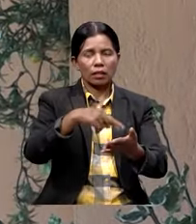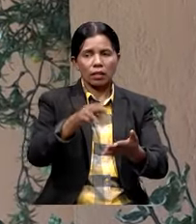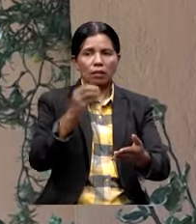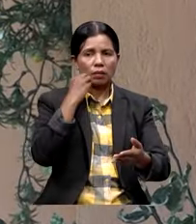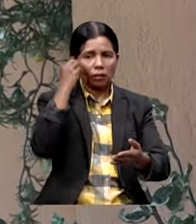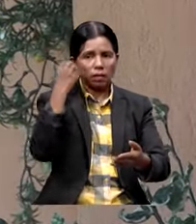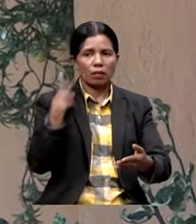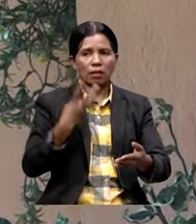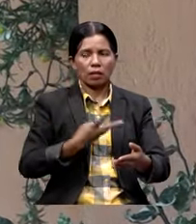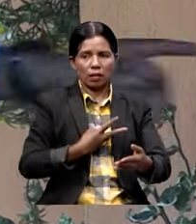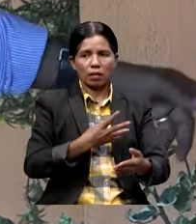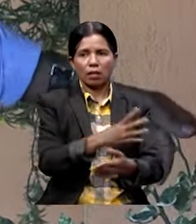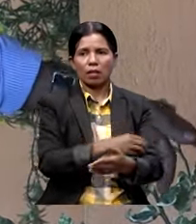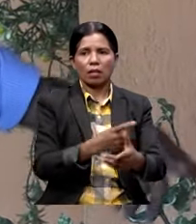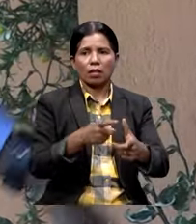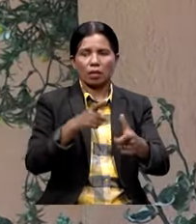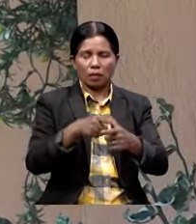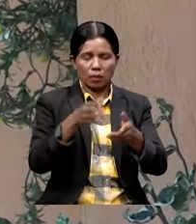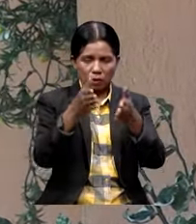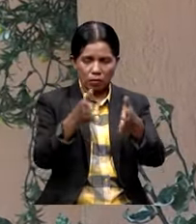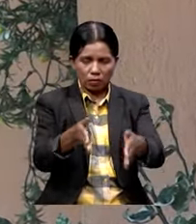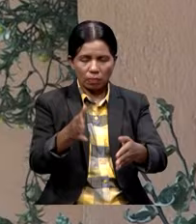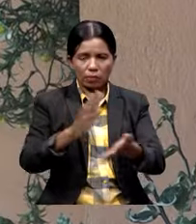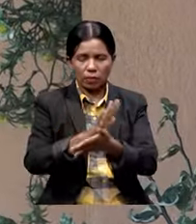lu flaf di surta hasil itu mai kuat kira napa